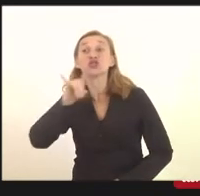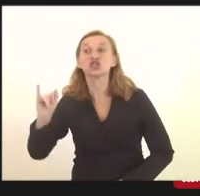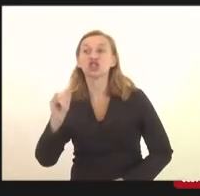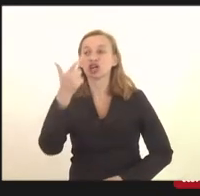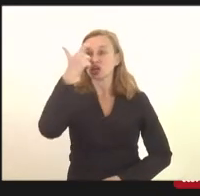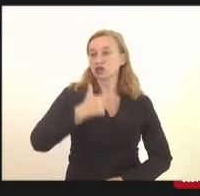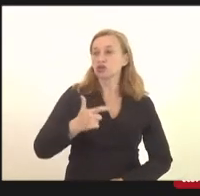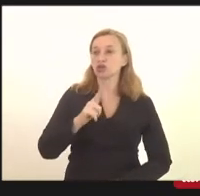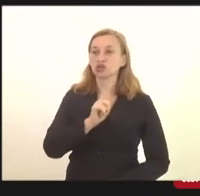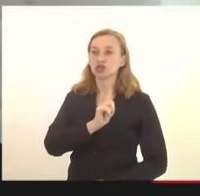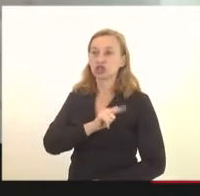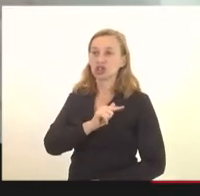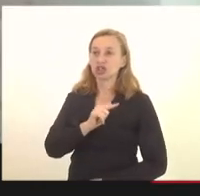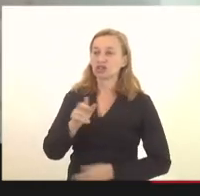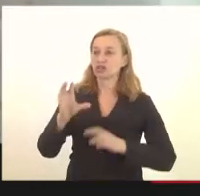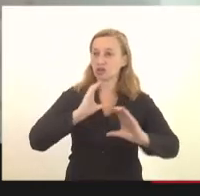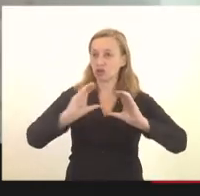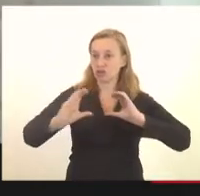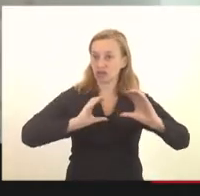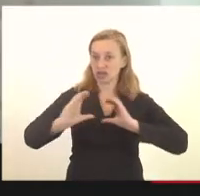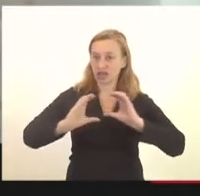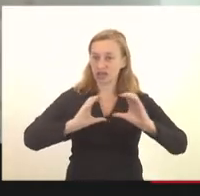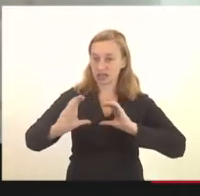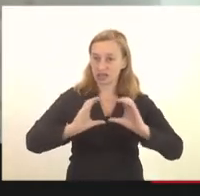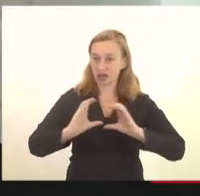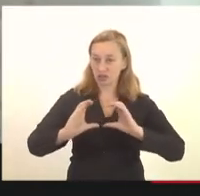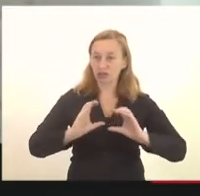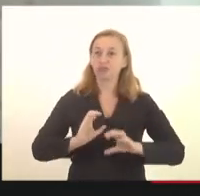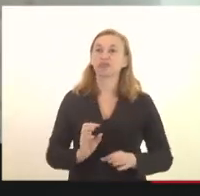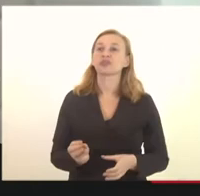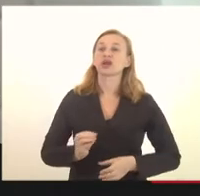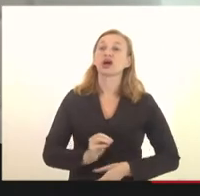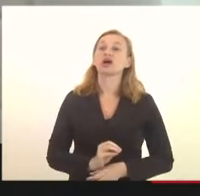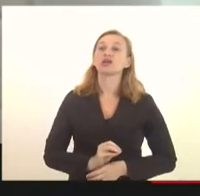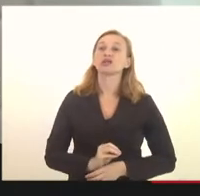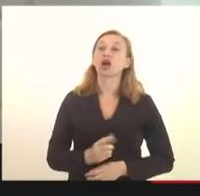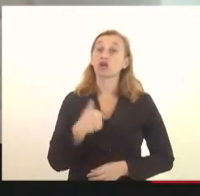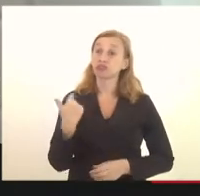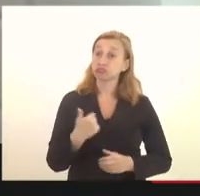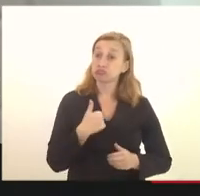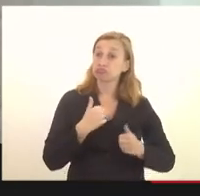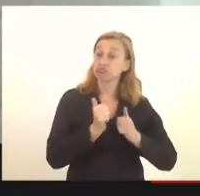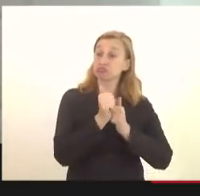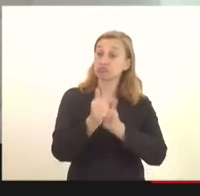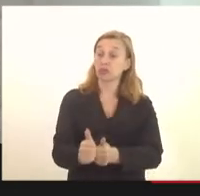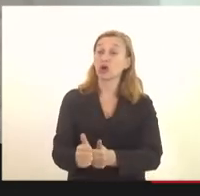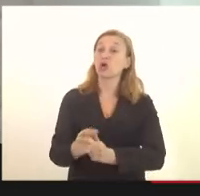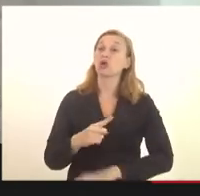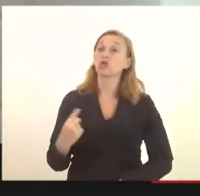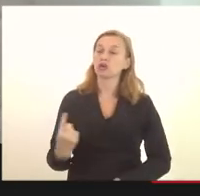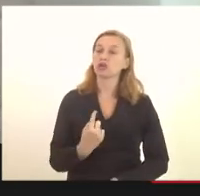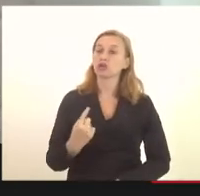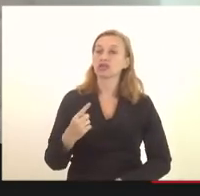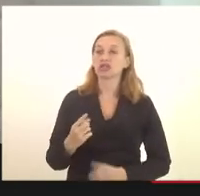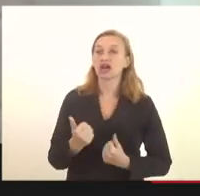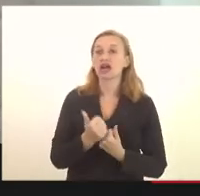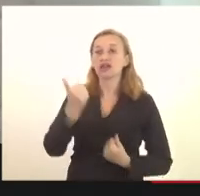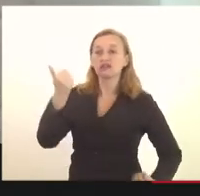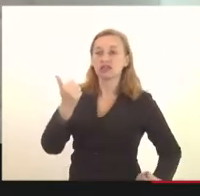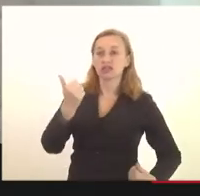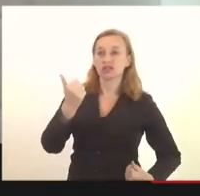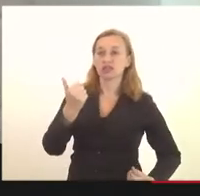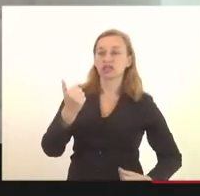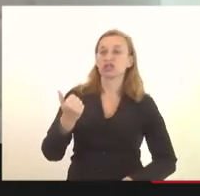de comunicação e relações externas da Repsol Sinopec. Eu estou acompanhada aqui da nossa vice-diretora